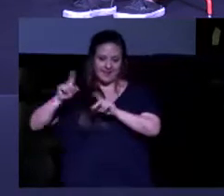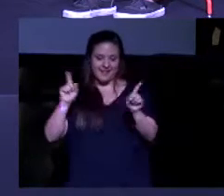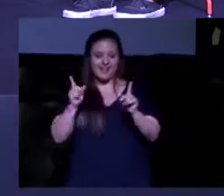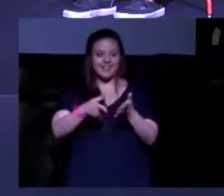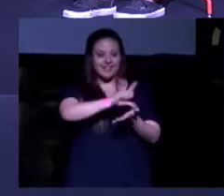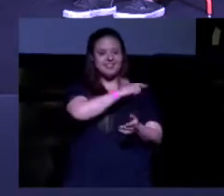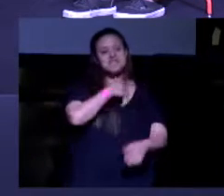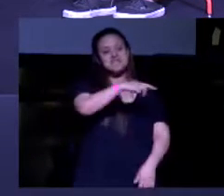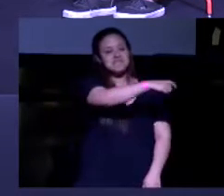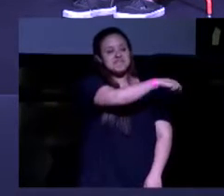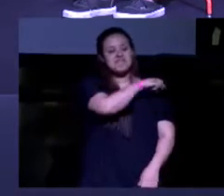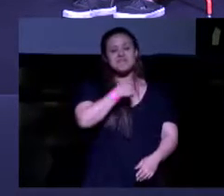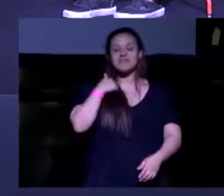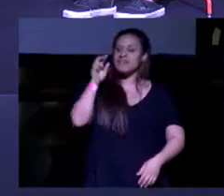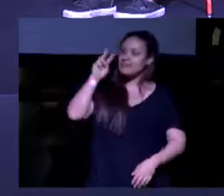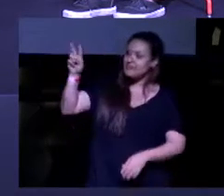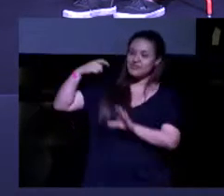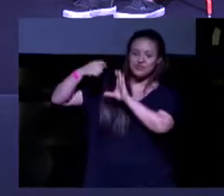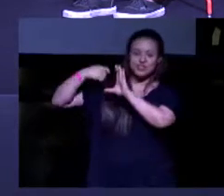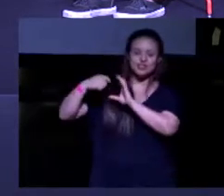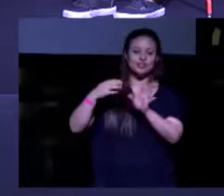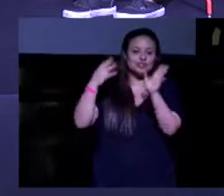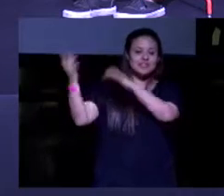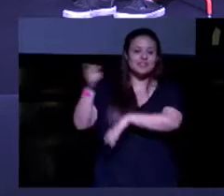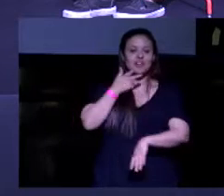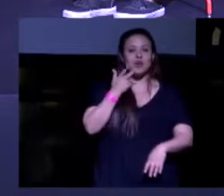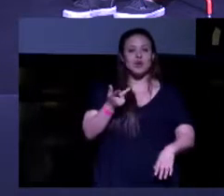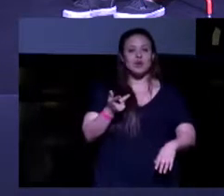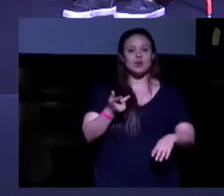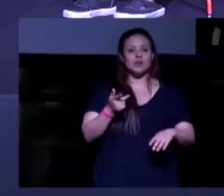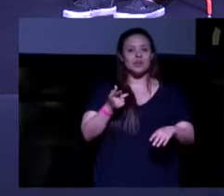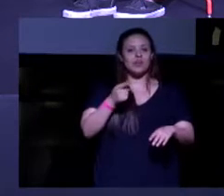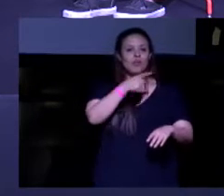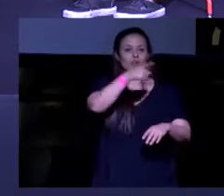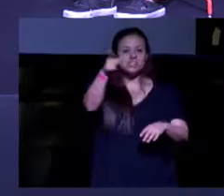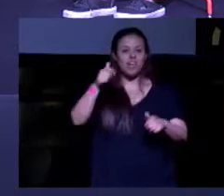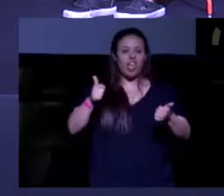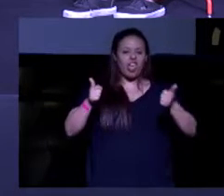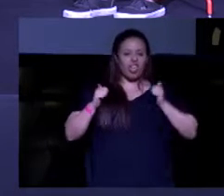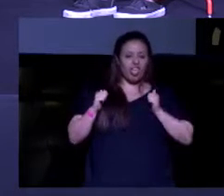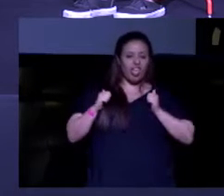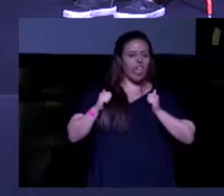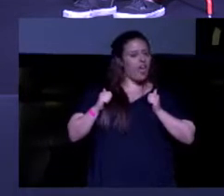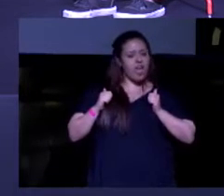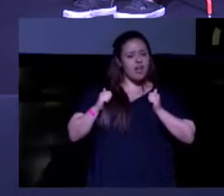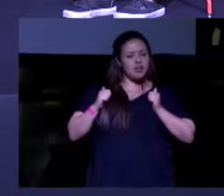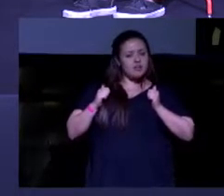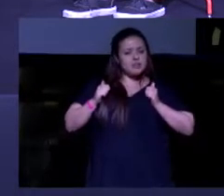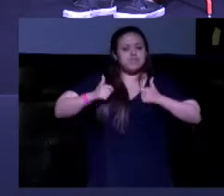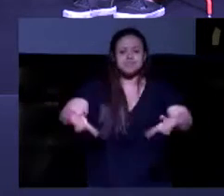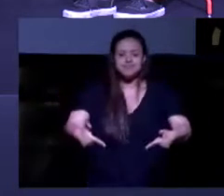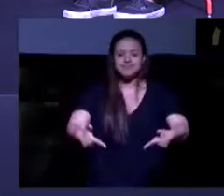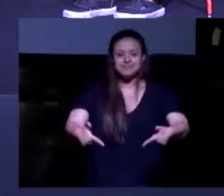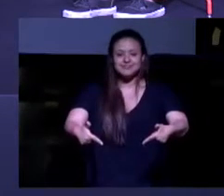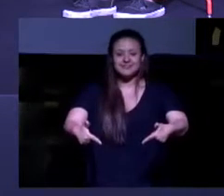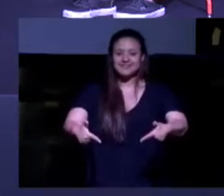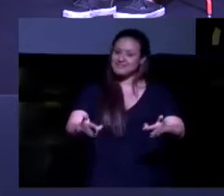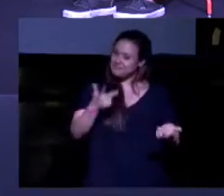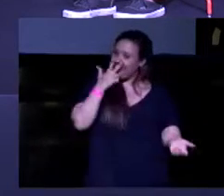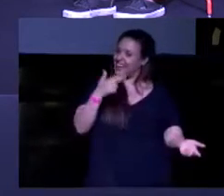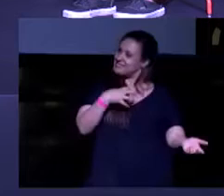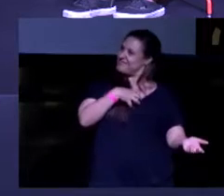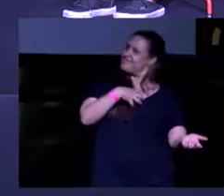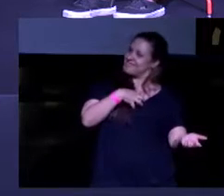Estava passando um vídeo aqui falando: saia da zona de conforto e vá para a zona de confronto. E